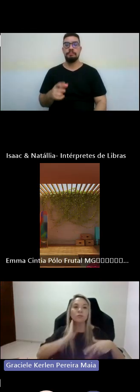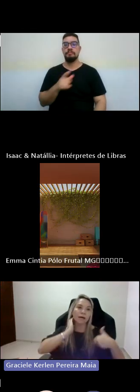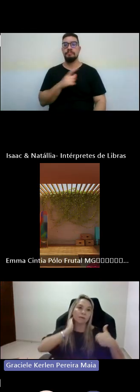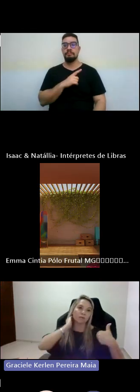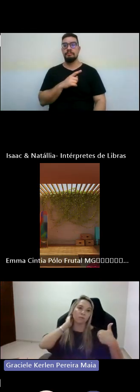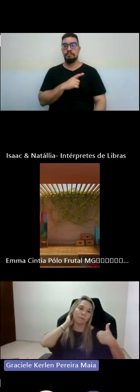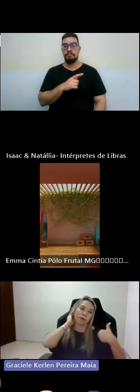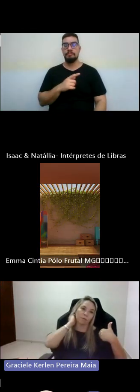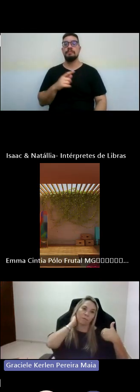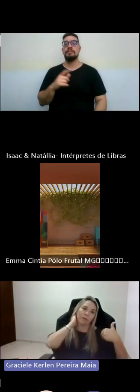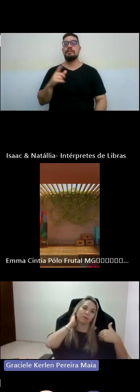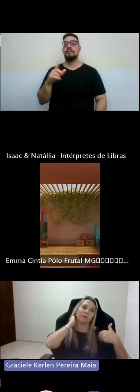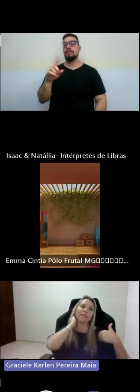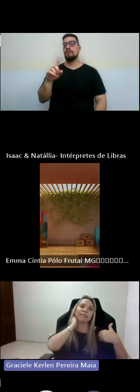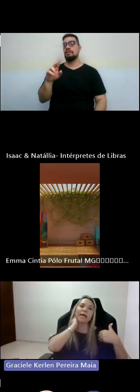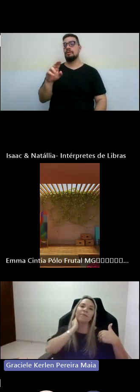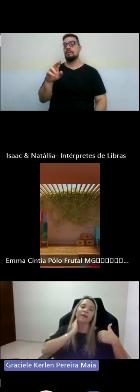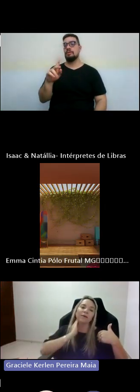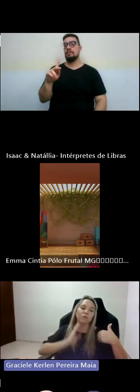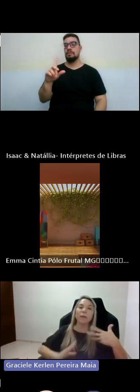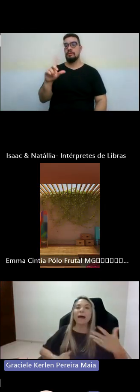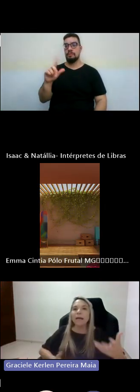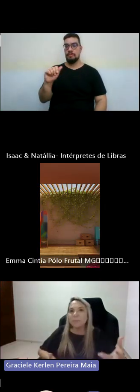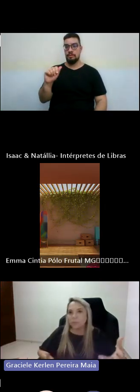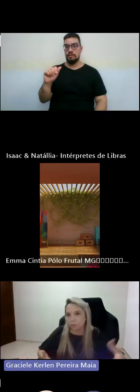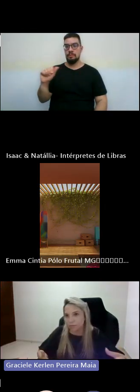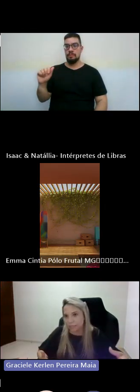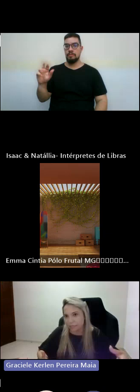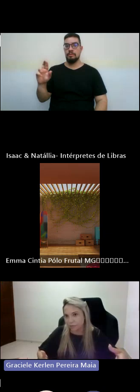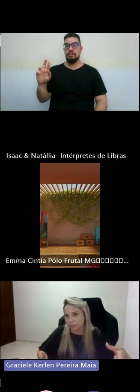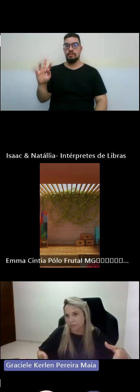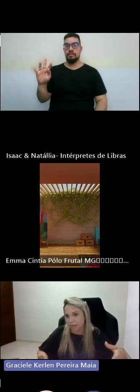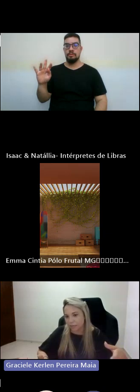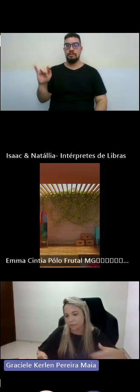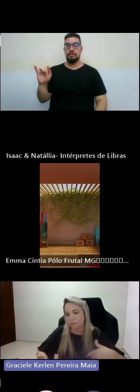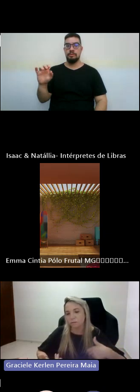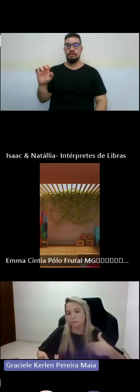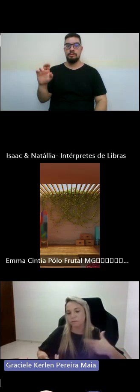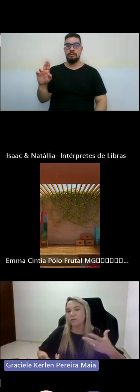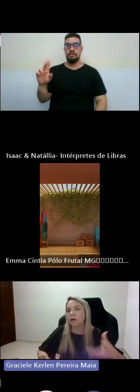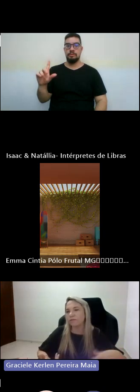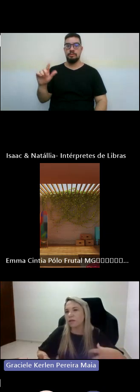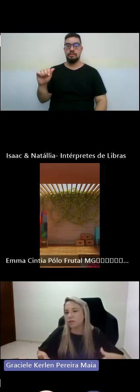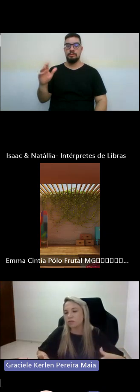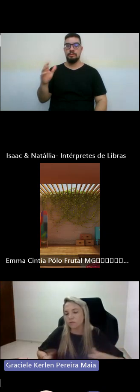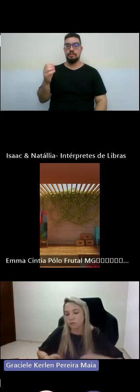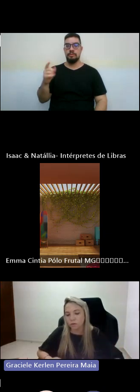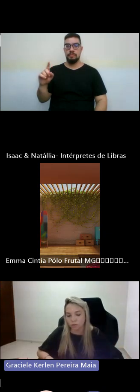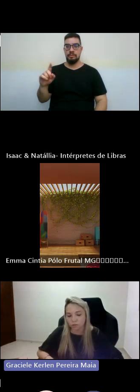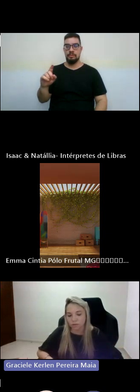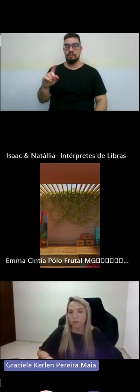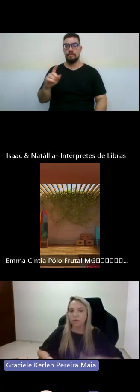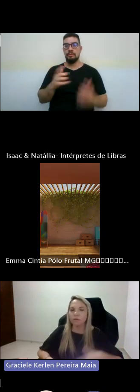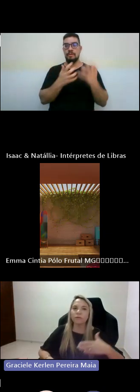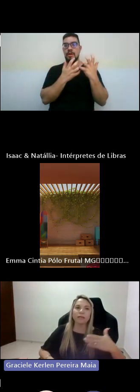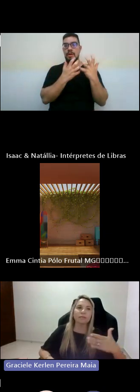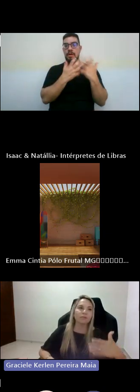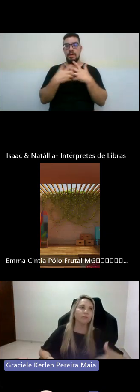nós estudamos no primeiro momento ali, né? Os parâmetros das línguas de sinais. Fonéticos,